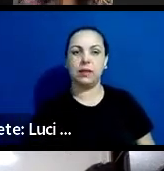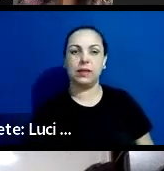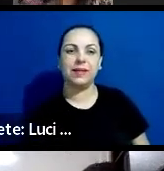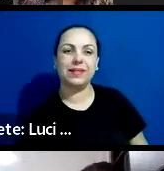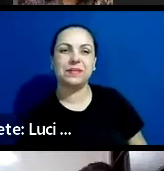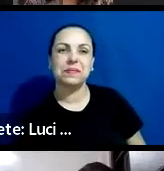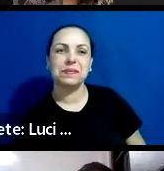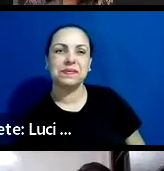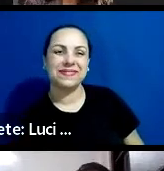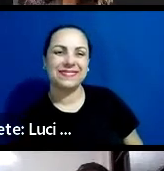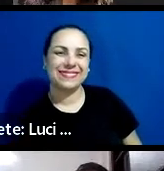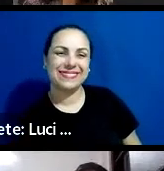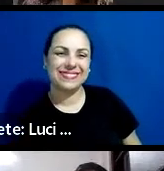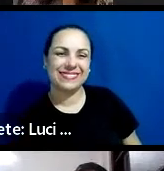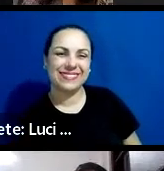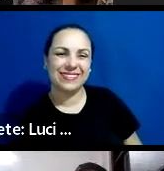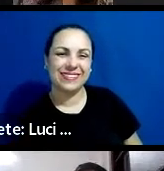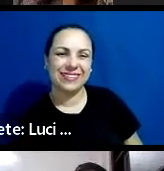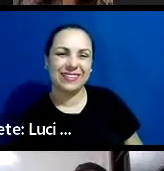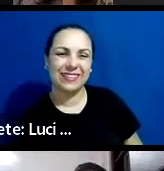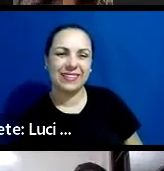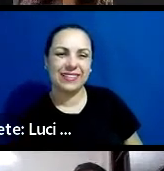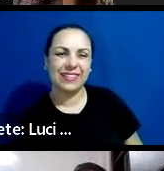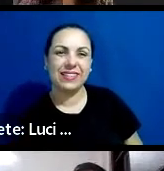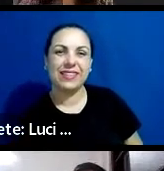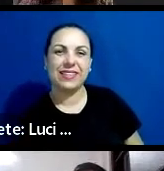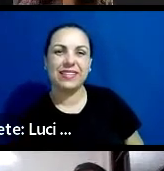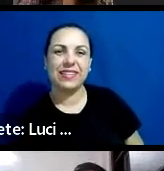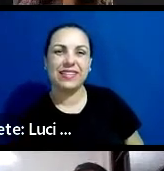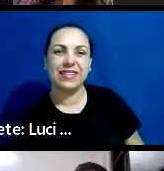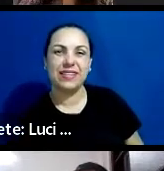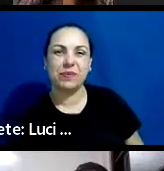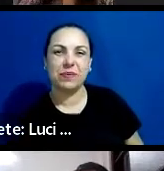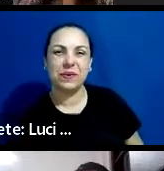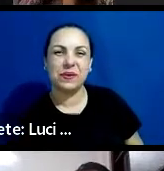Boa noite, Mayra Fontoura.